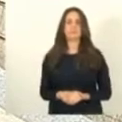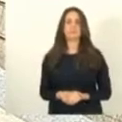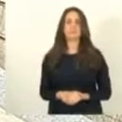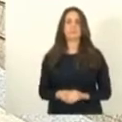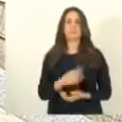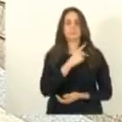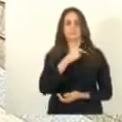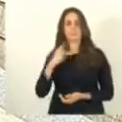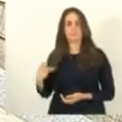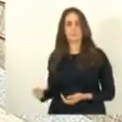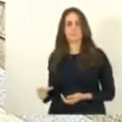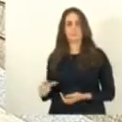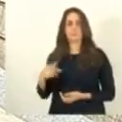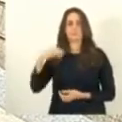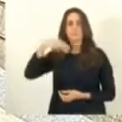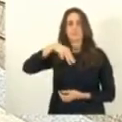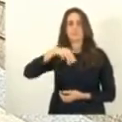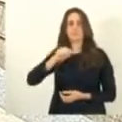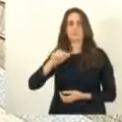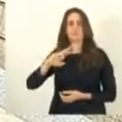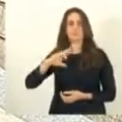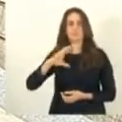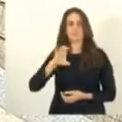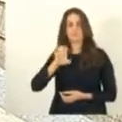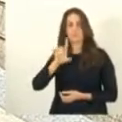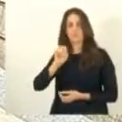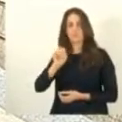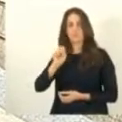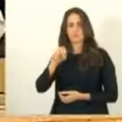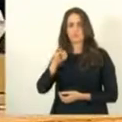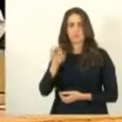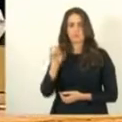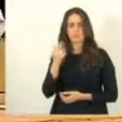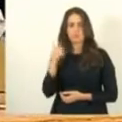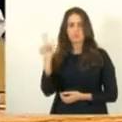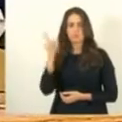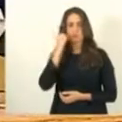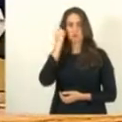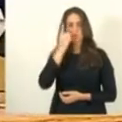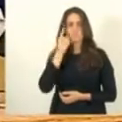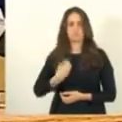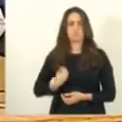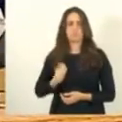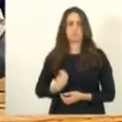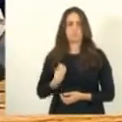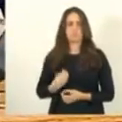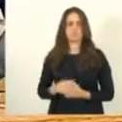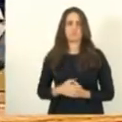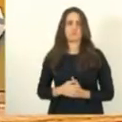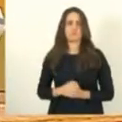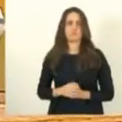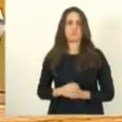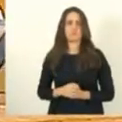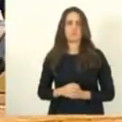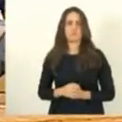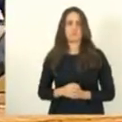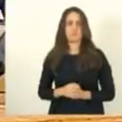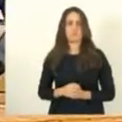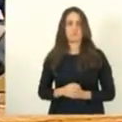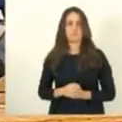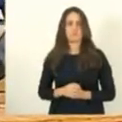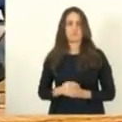Senhor presidente, Marcelo Santos, demais deputados que se fazem presentes,